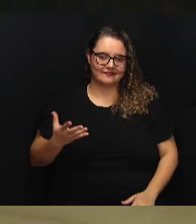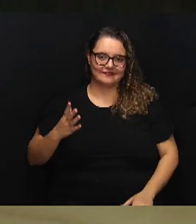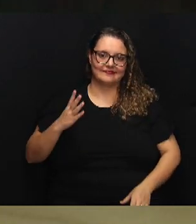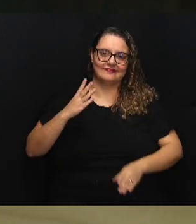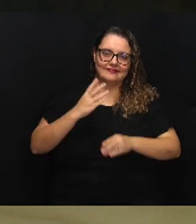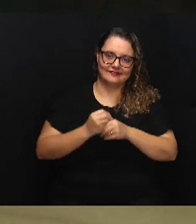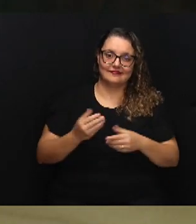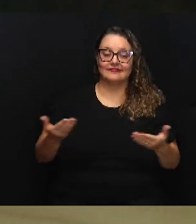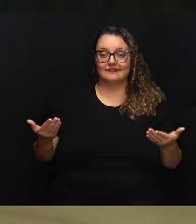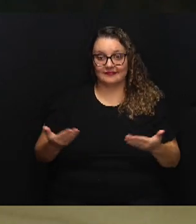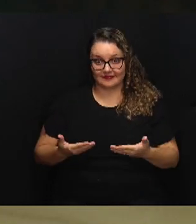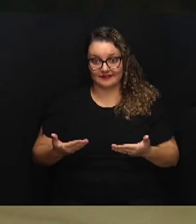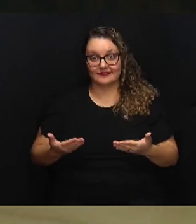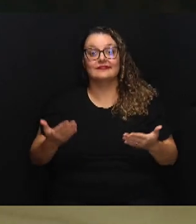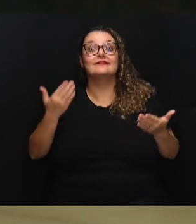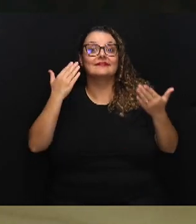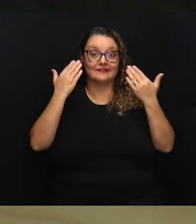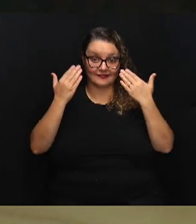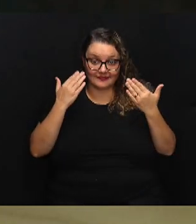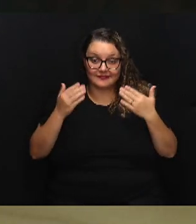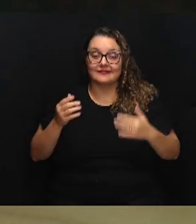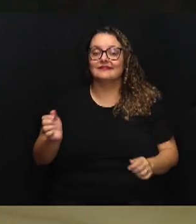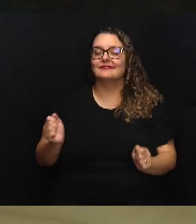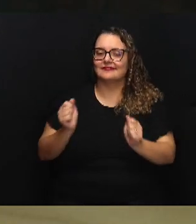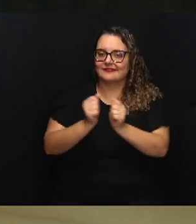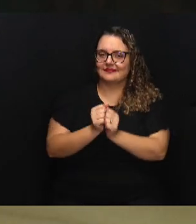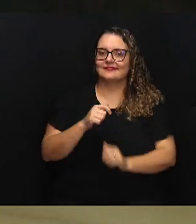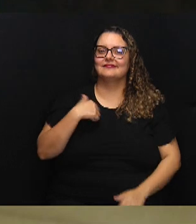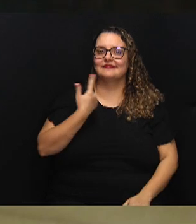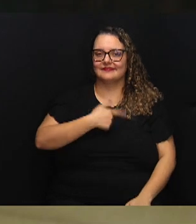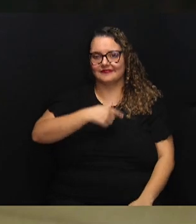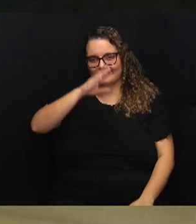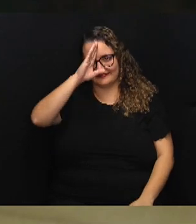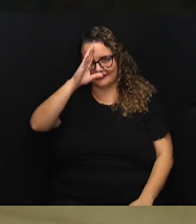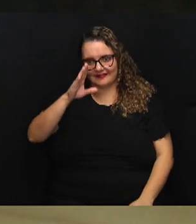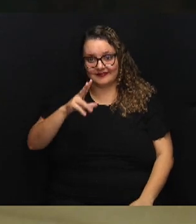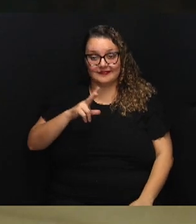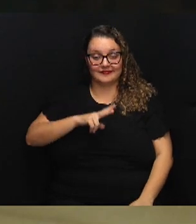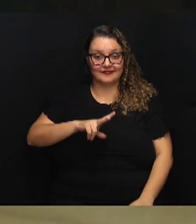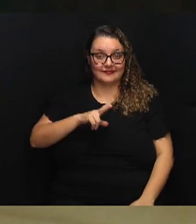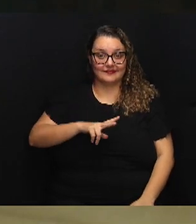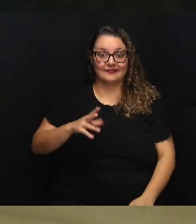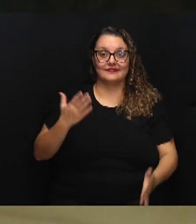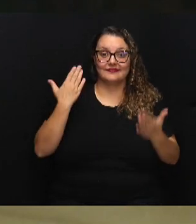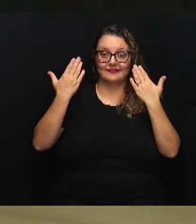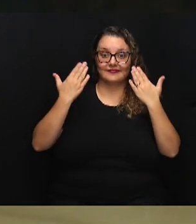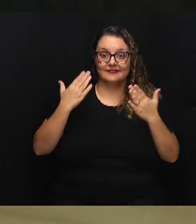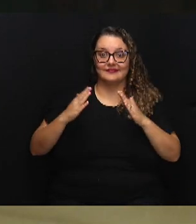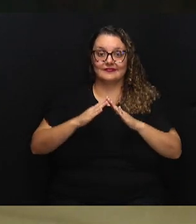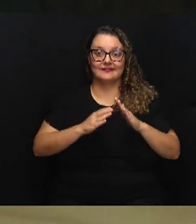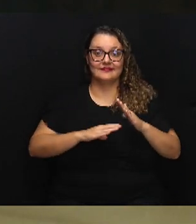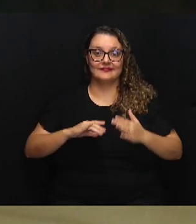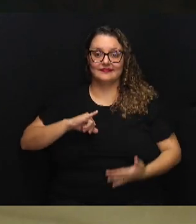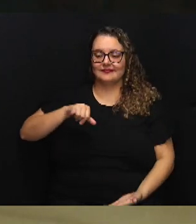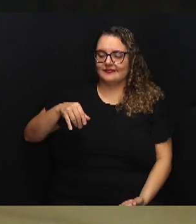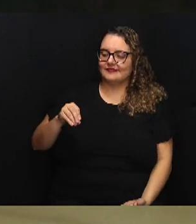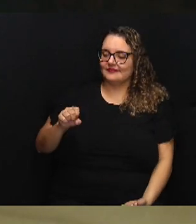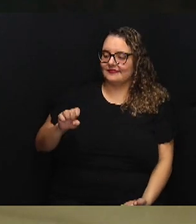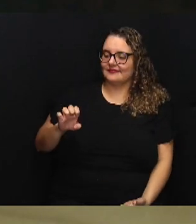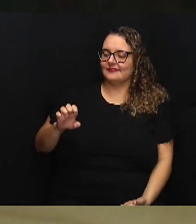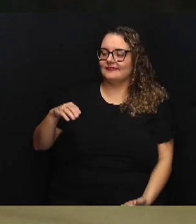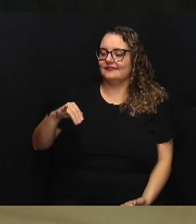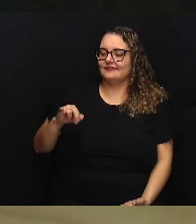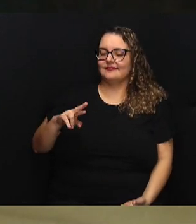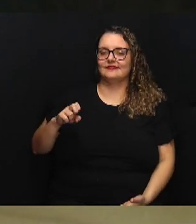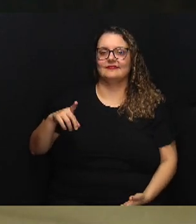nosso time de hoje, de uma psicóloga, e ela está com a gente direto de Portugal. É a psicóloga clínica Josi Miranda, ela tem uma